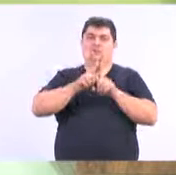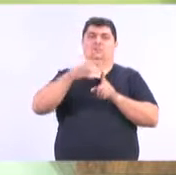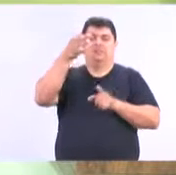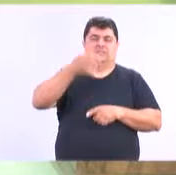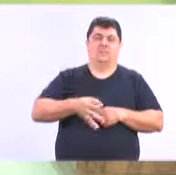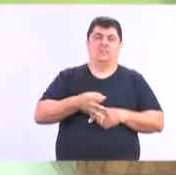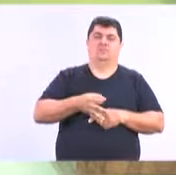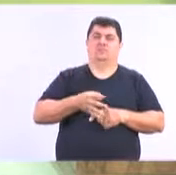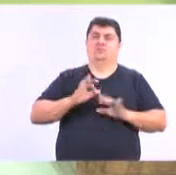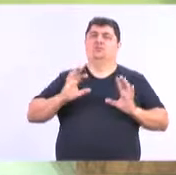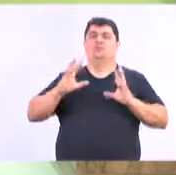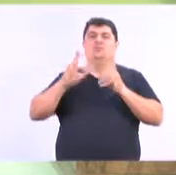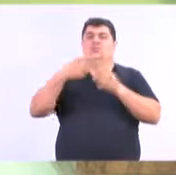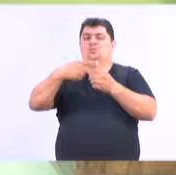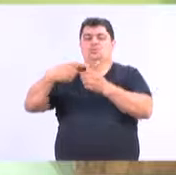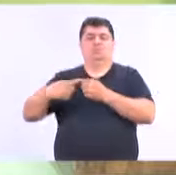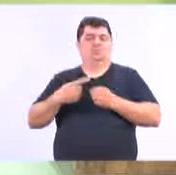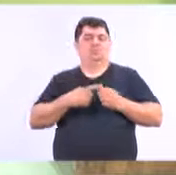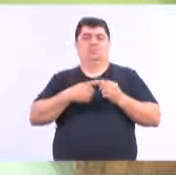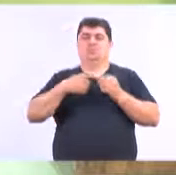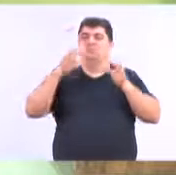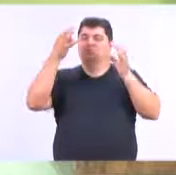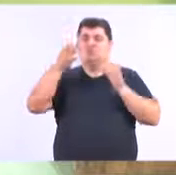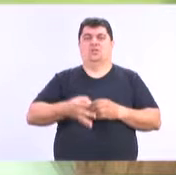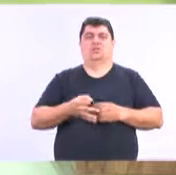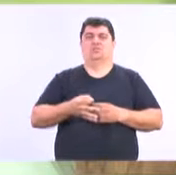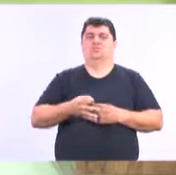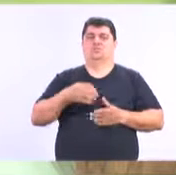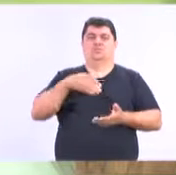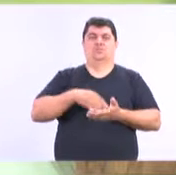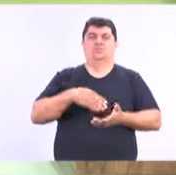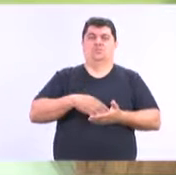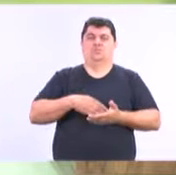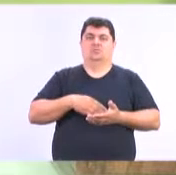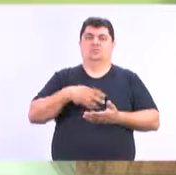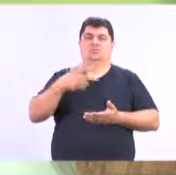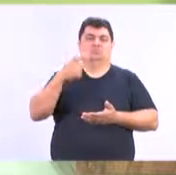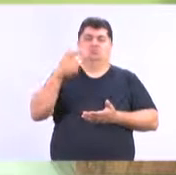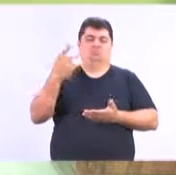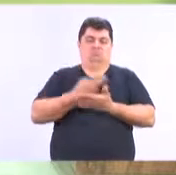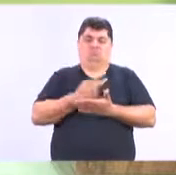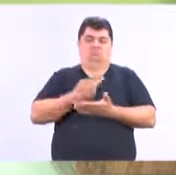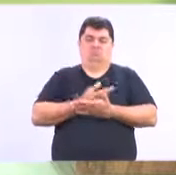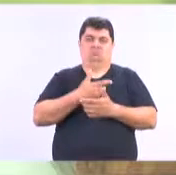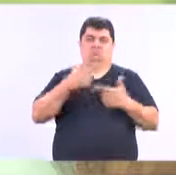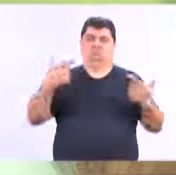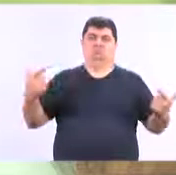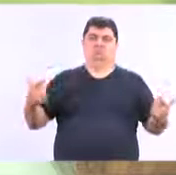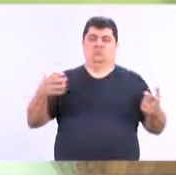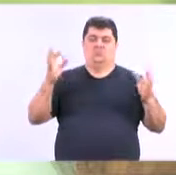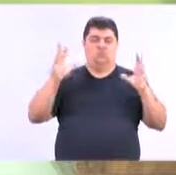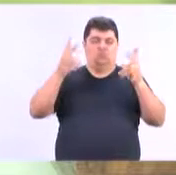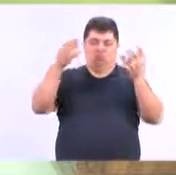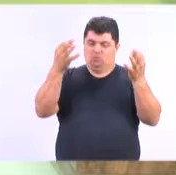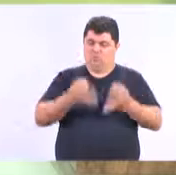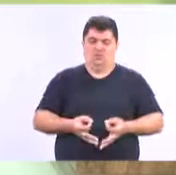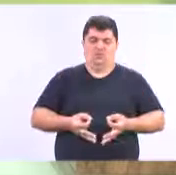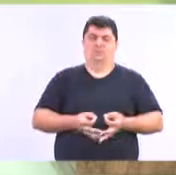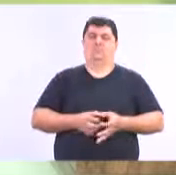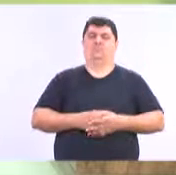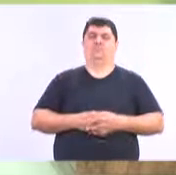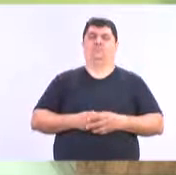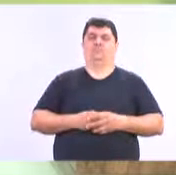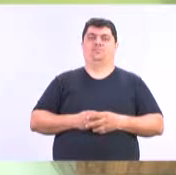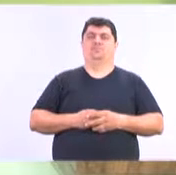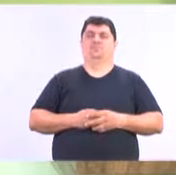maioria dos polos aqui, eles acertaram essa última questão. Não houve, na verdade, nenhuma confusão aí em relação à